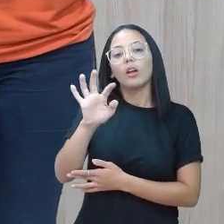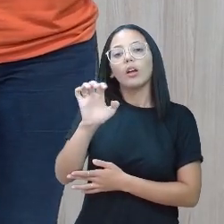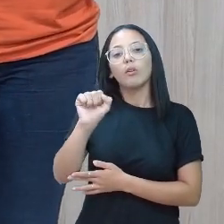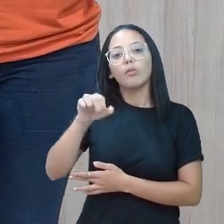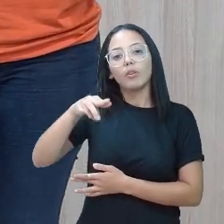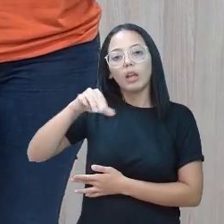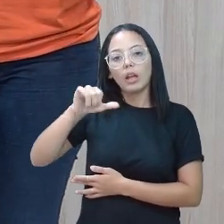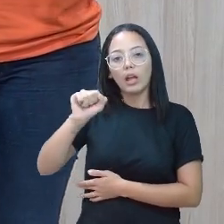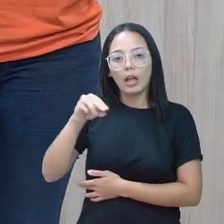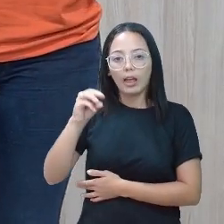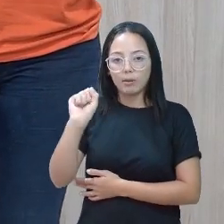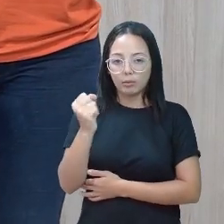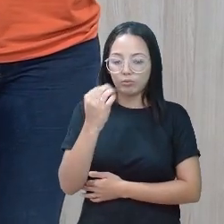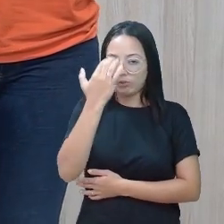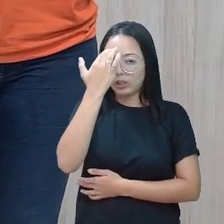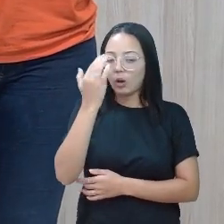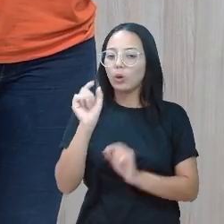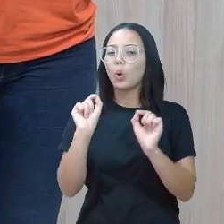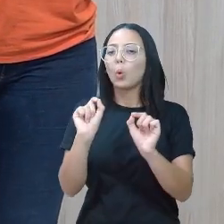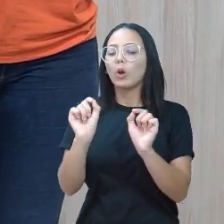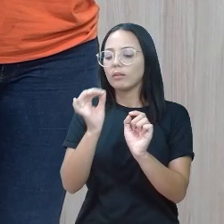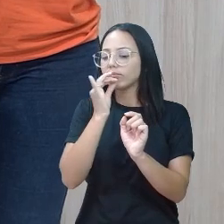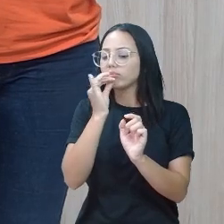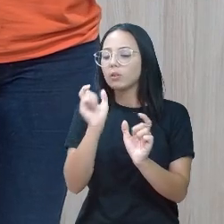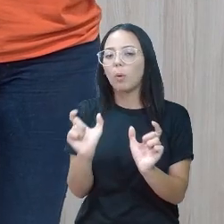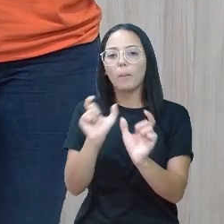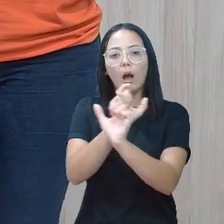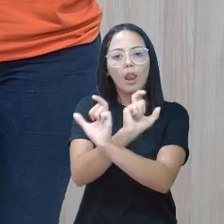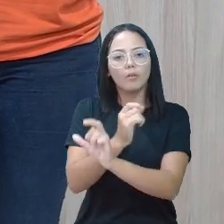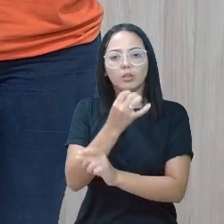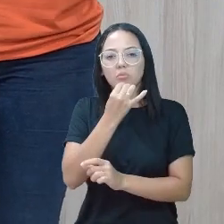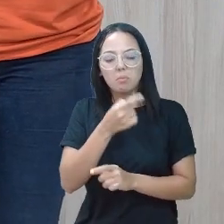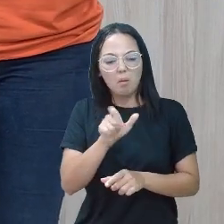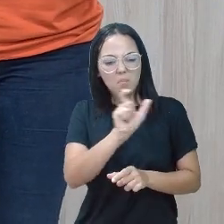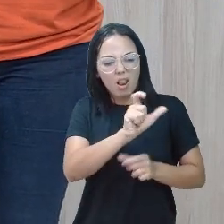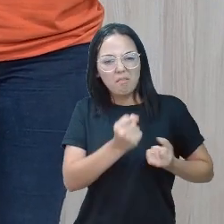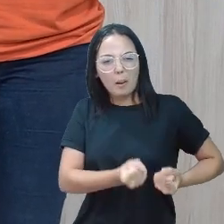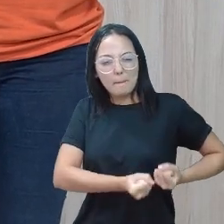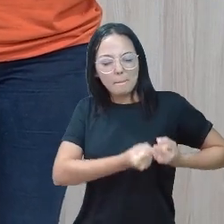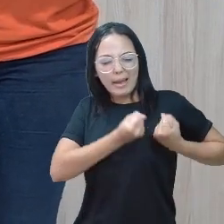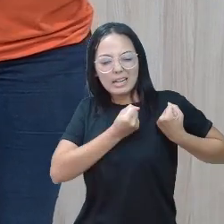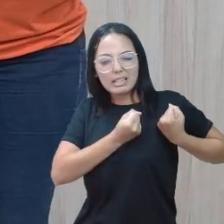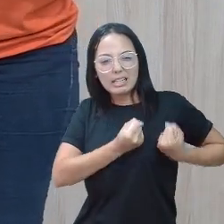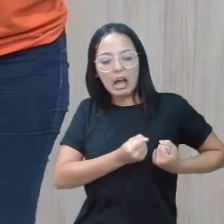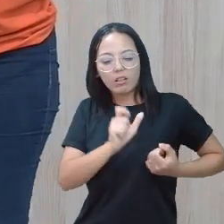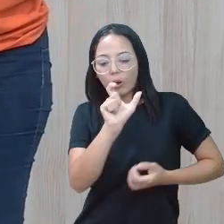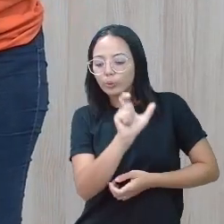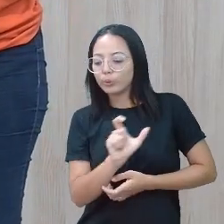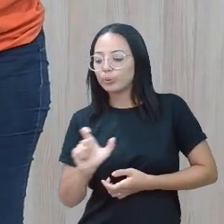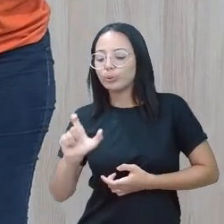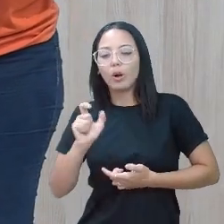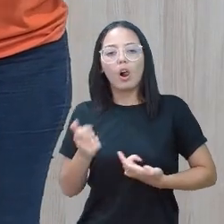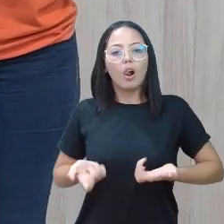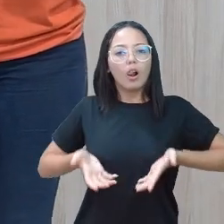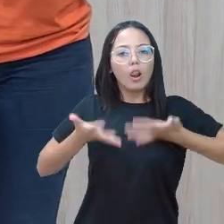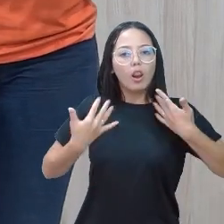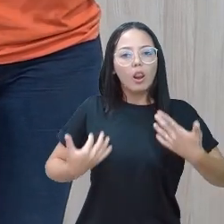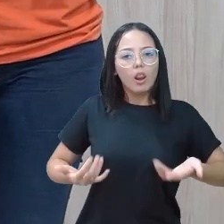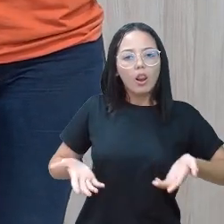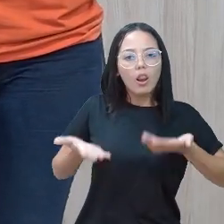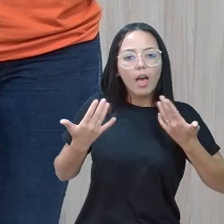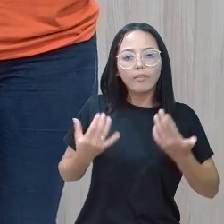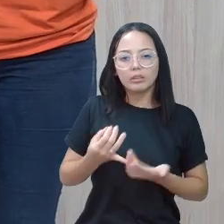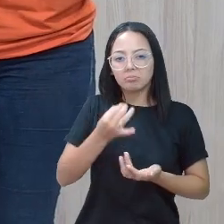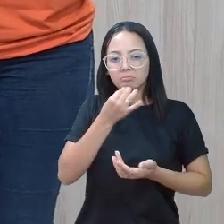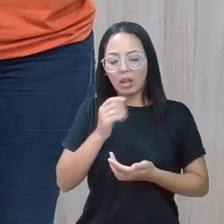eufemismos, tá certo? Então, ele troca aquela palavra, vamos dizer assim, pesada, por uma palavra mais leve, né? Aquela palavra de